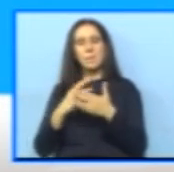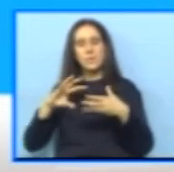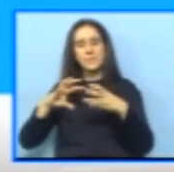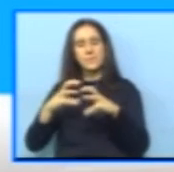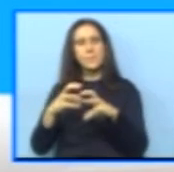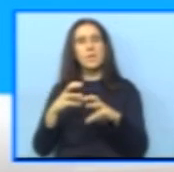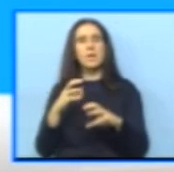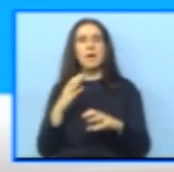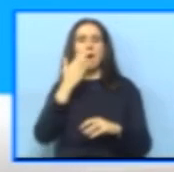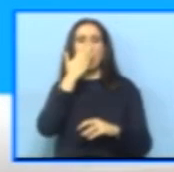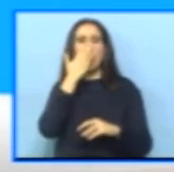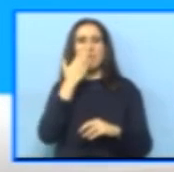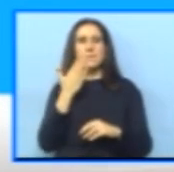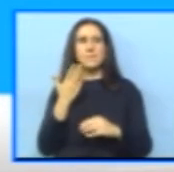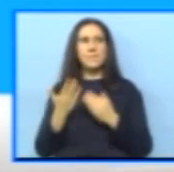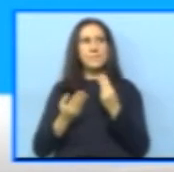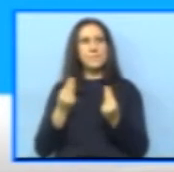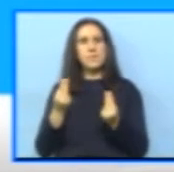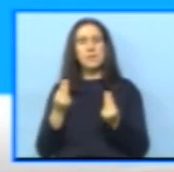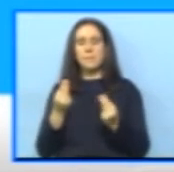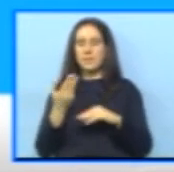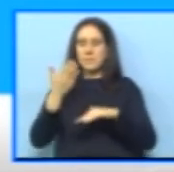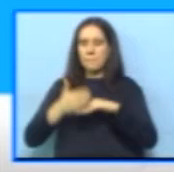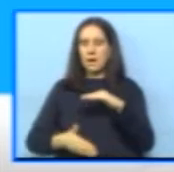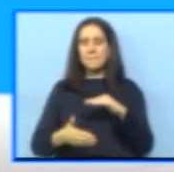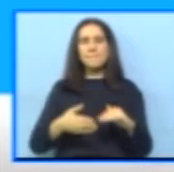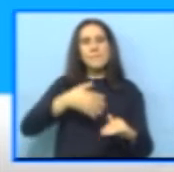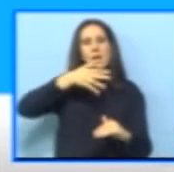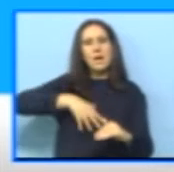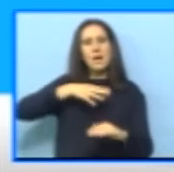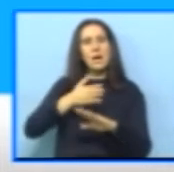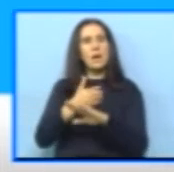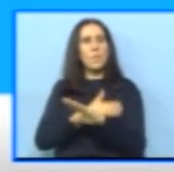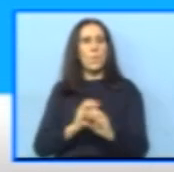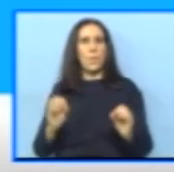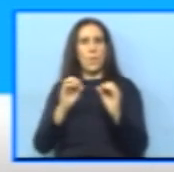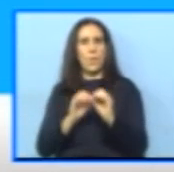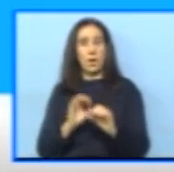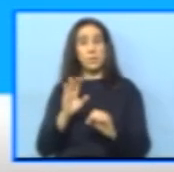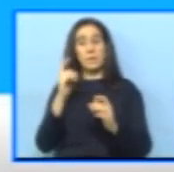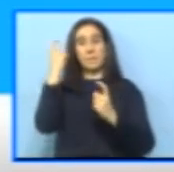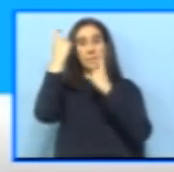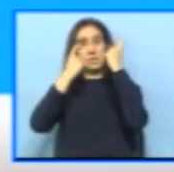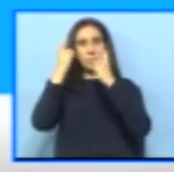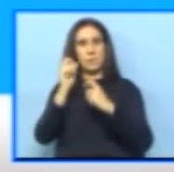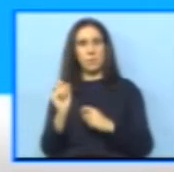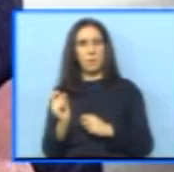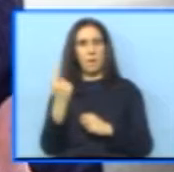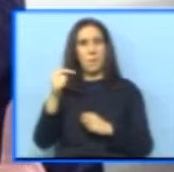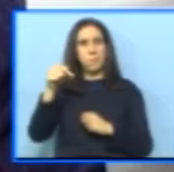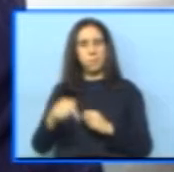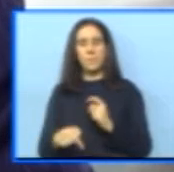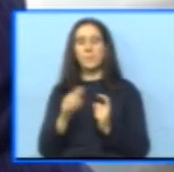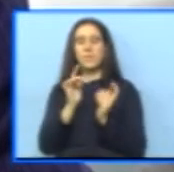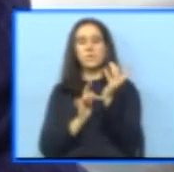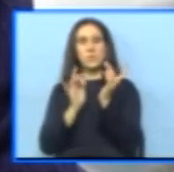quase eu diria, derrompante, sem enquadramento, porque os primeiros pensamentos começam logo. Jesus